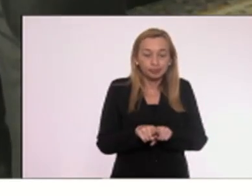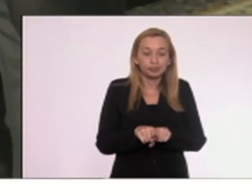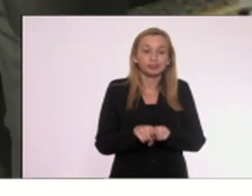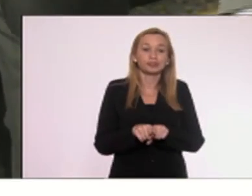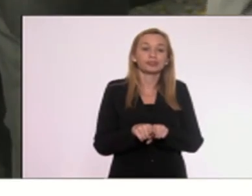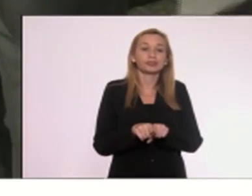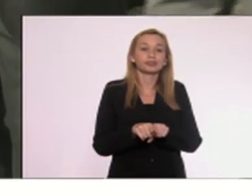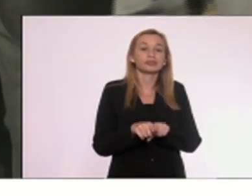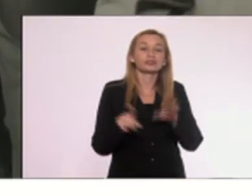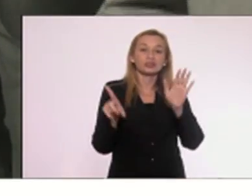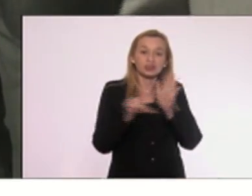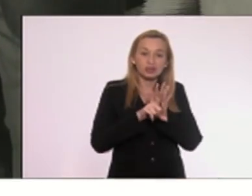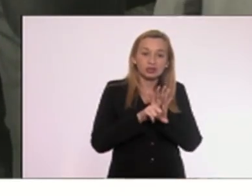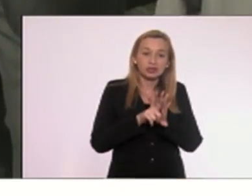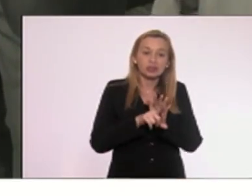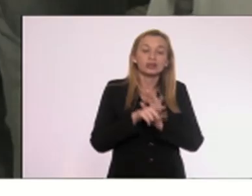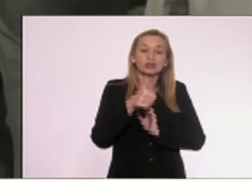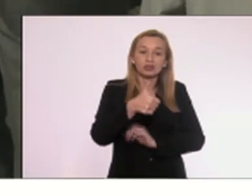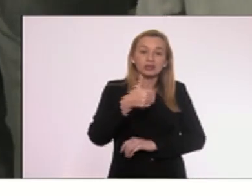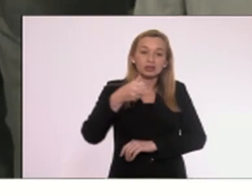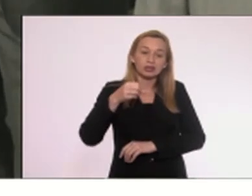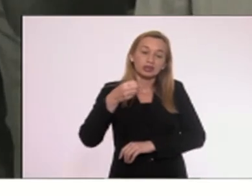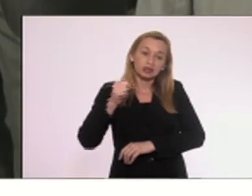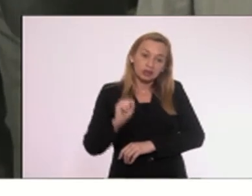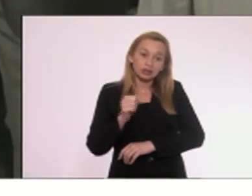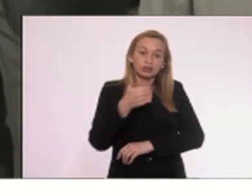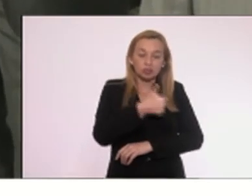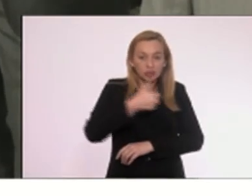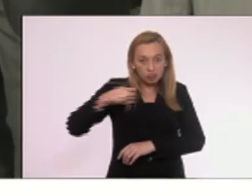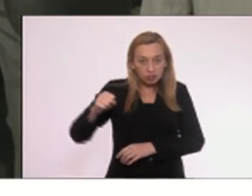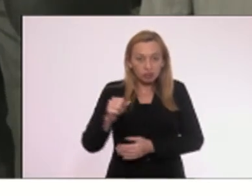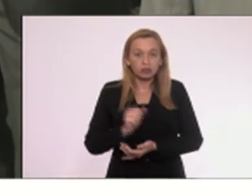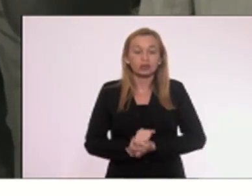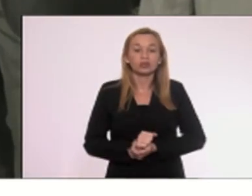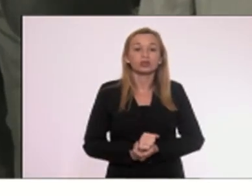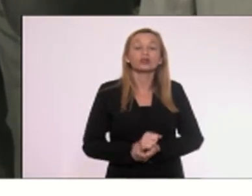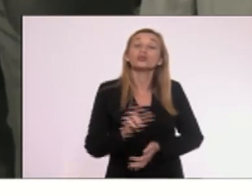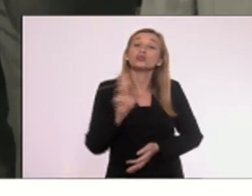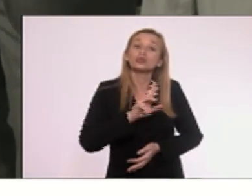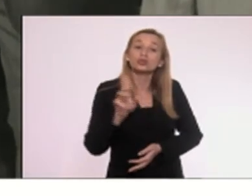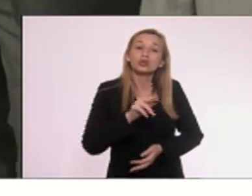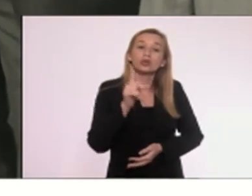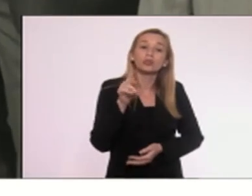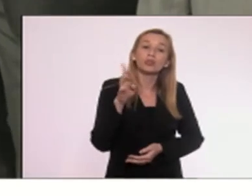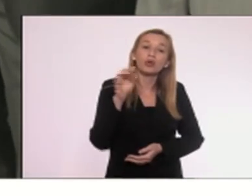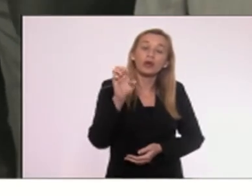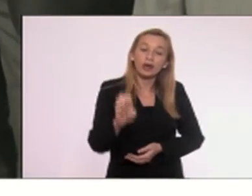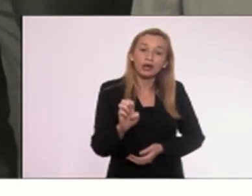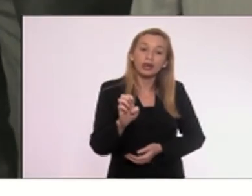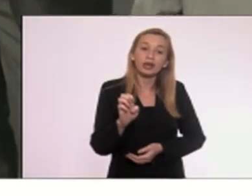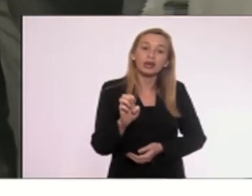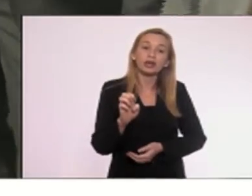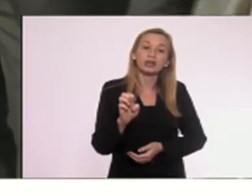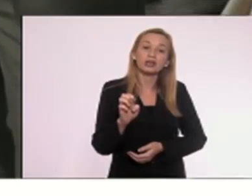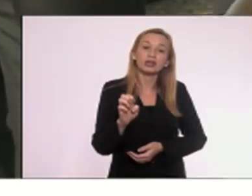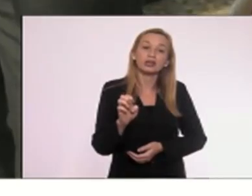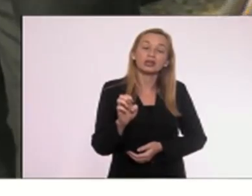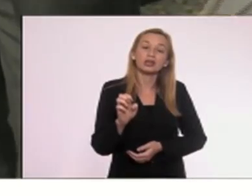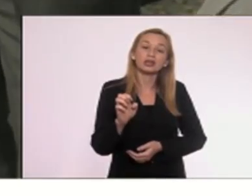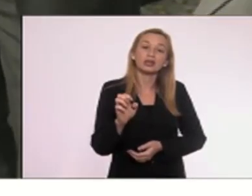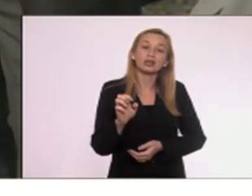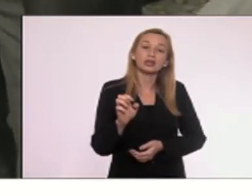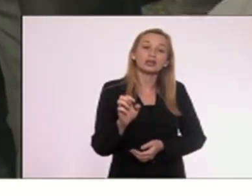citada a Lei 8.118 de 2018 e o nome PROERD é